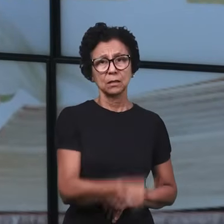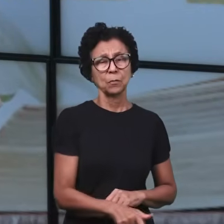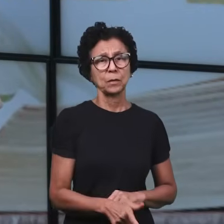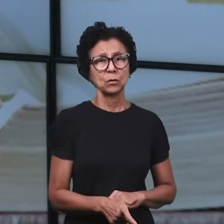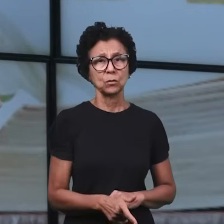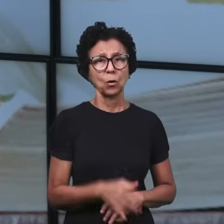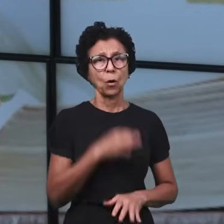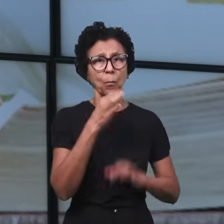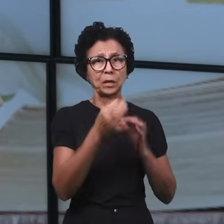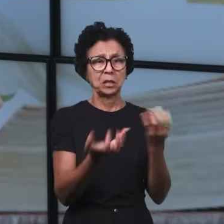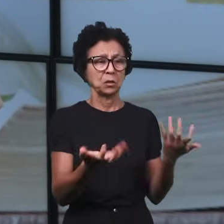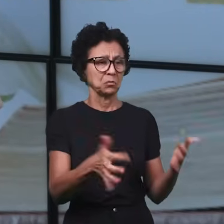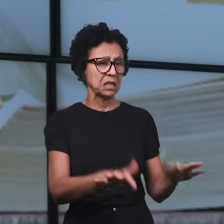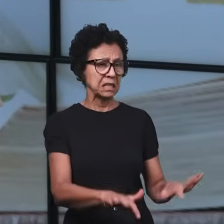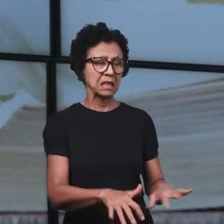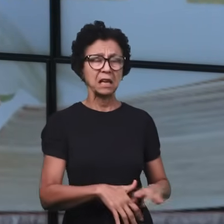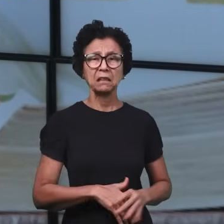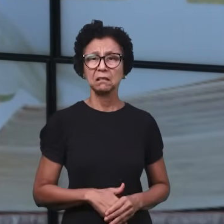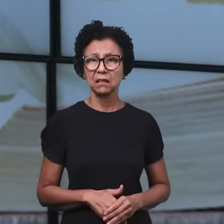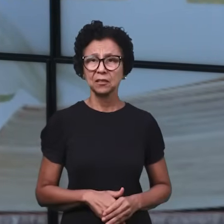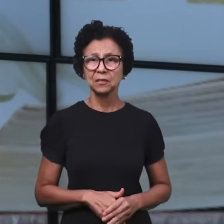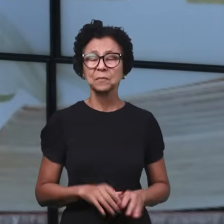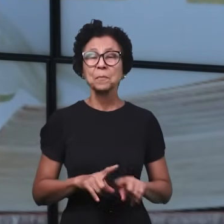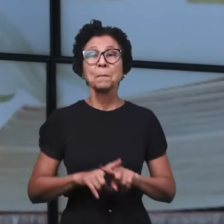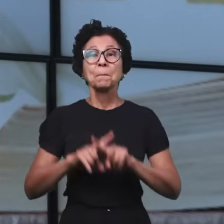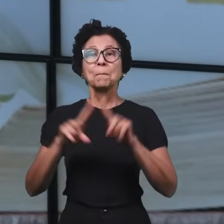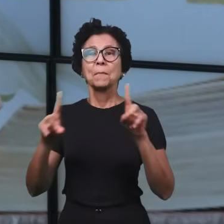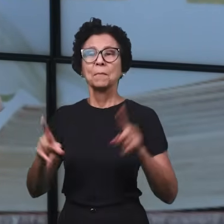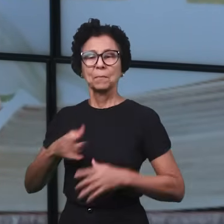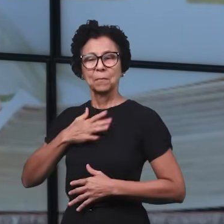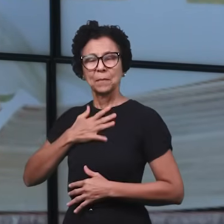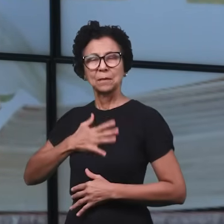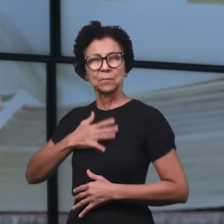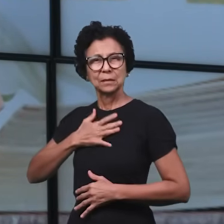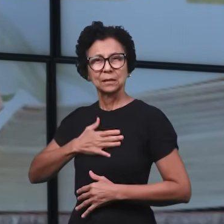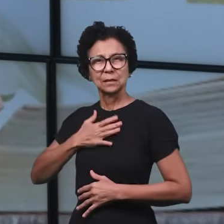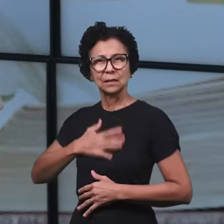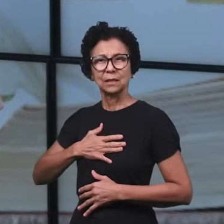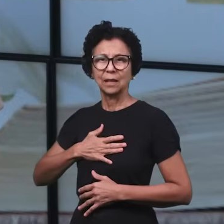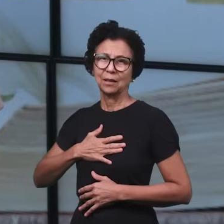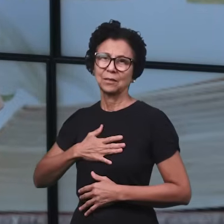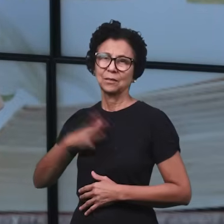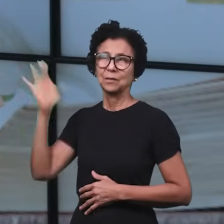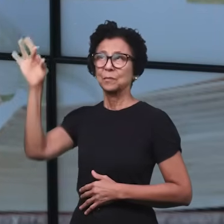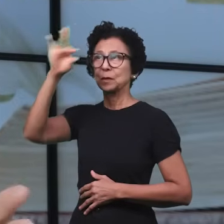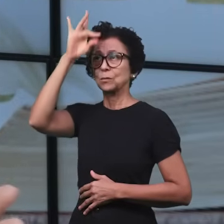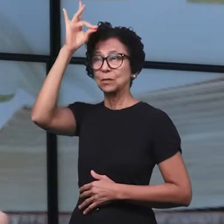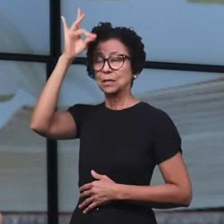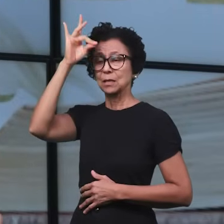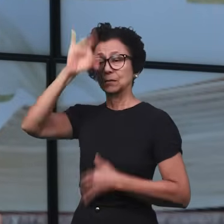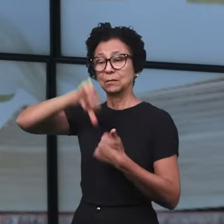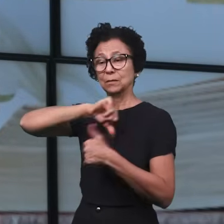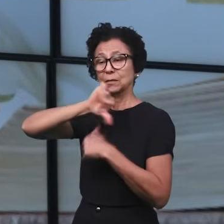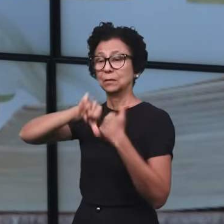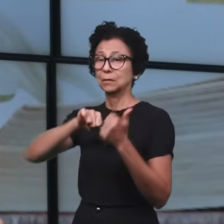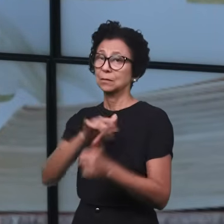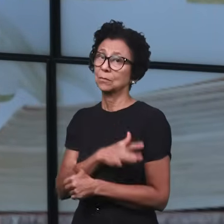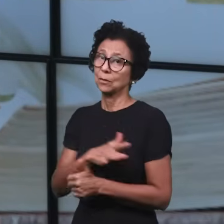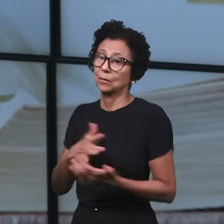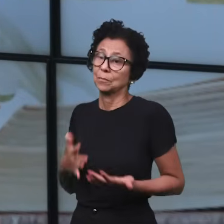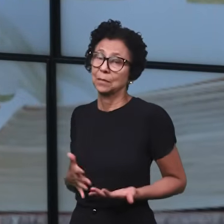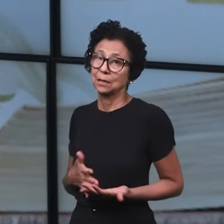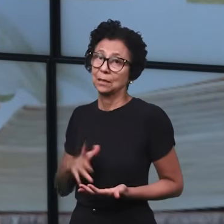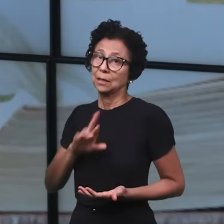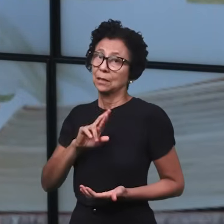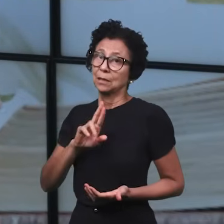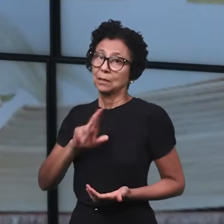a mansidão, ela é um fruto do Espírito Santo dentro da nossa vida. E não é fácil ser manso. Não é